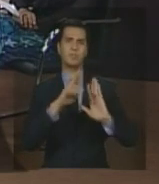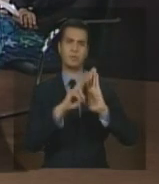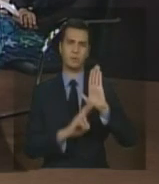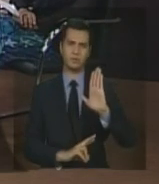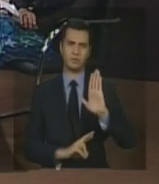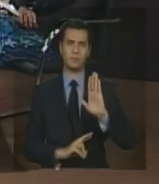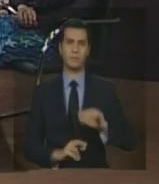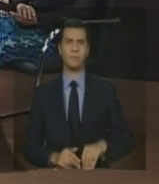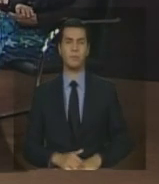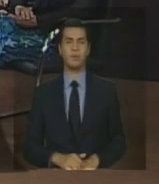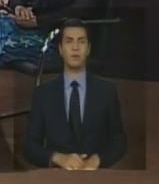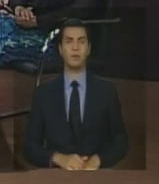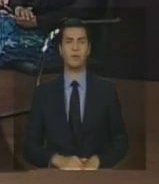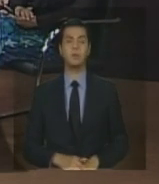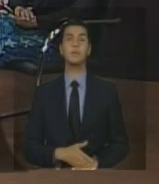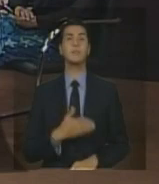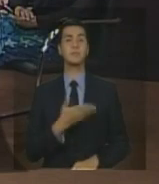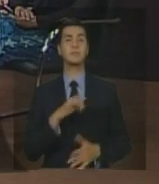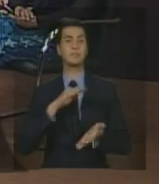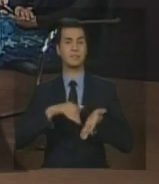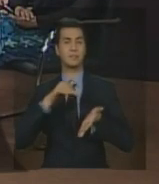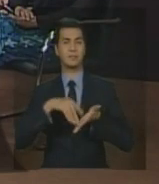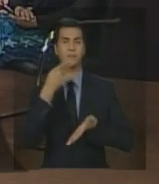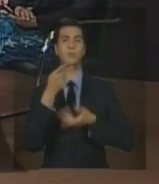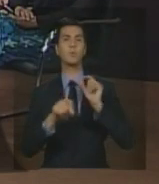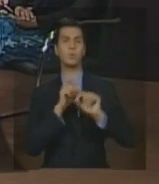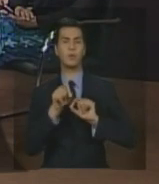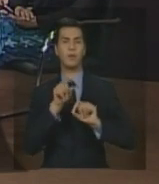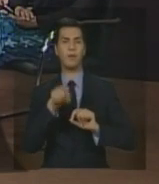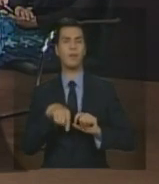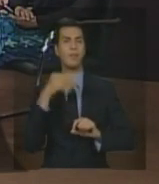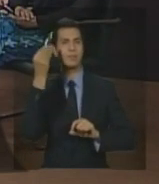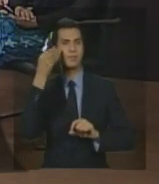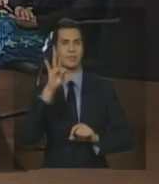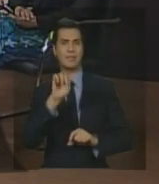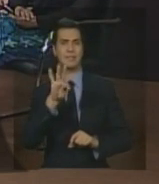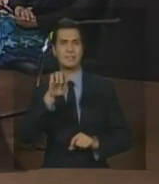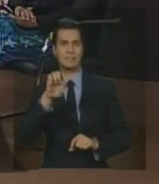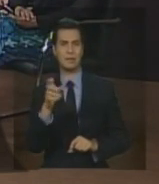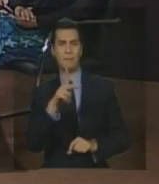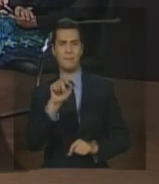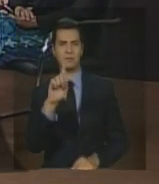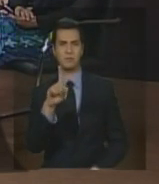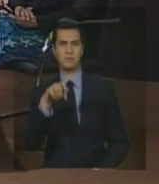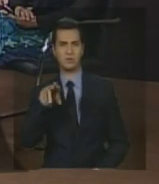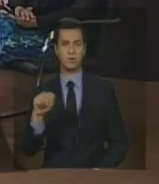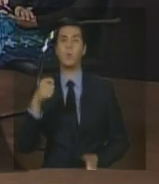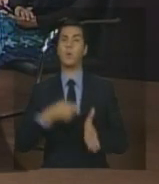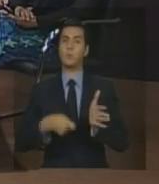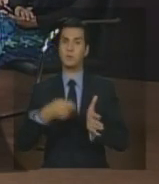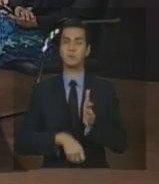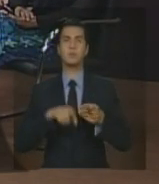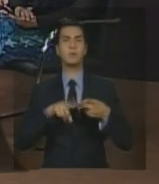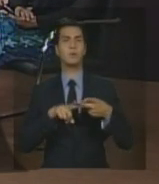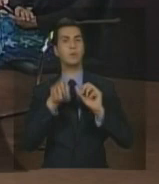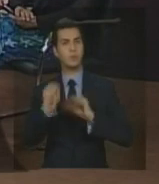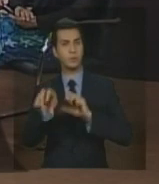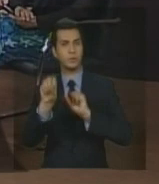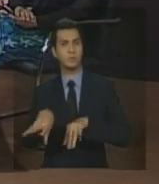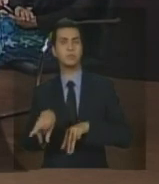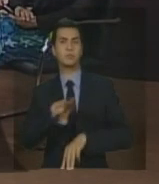Igual o secretário estava falando do teste do pezinho para as crianças, que tornou obrigatoriedade, né? Da parte da educação, que vai